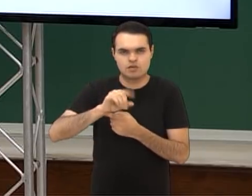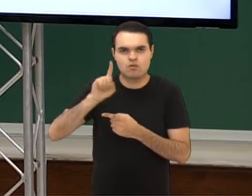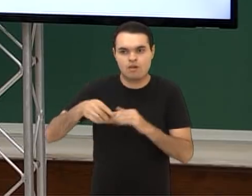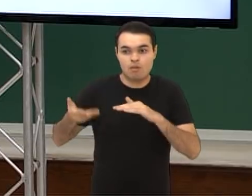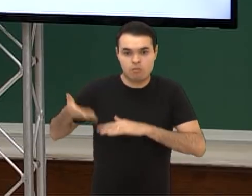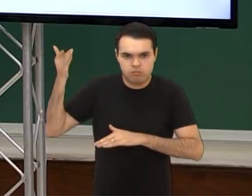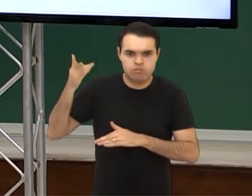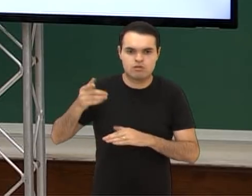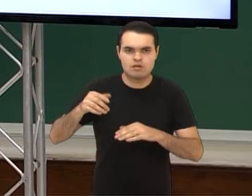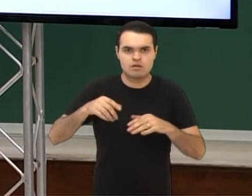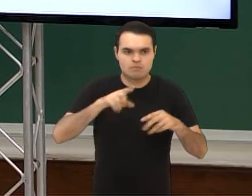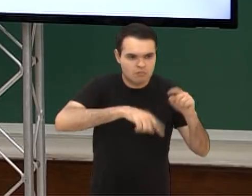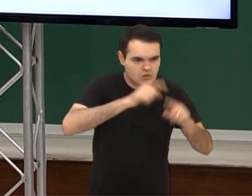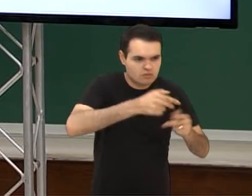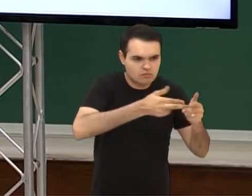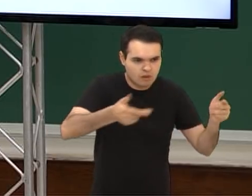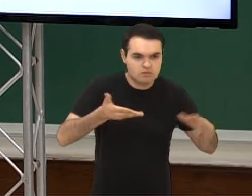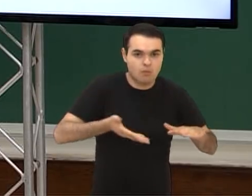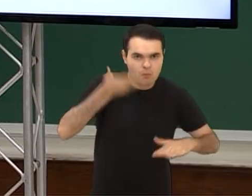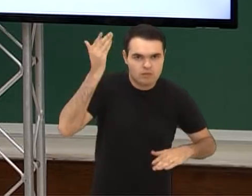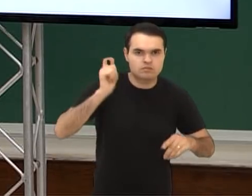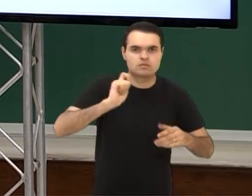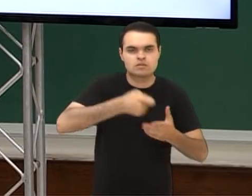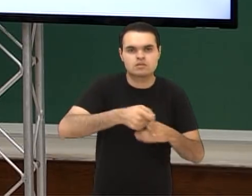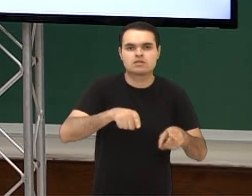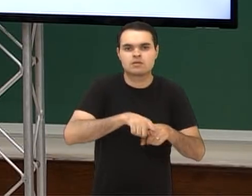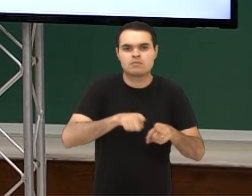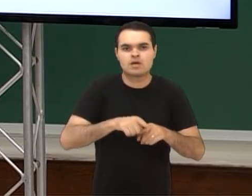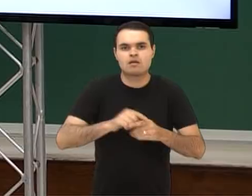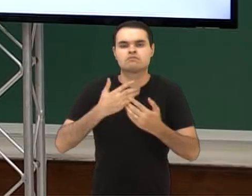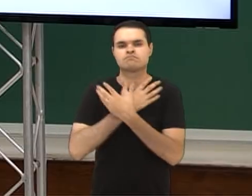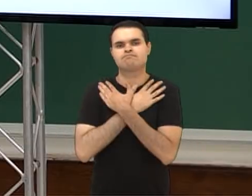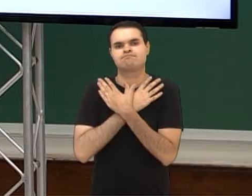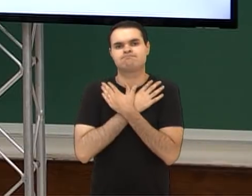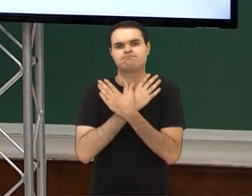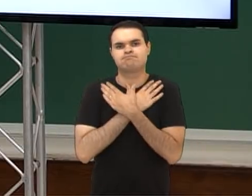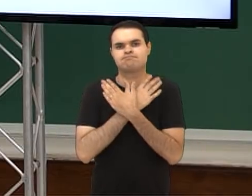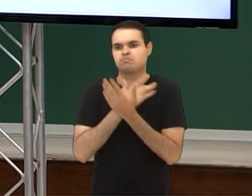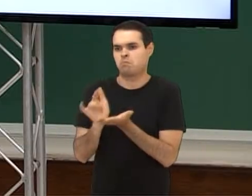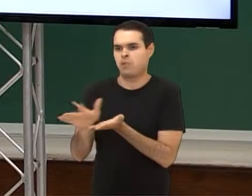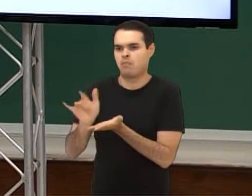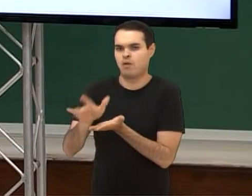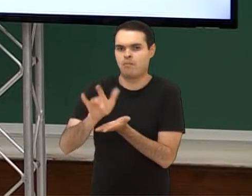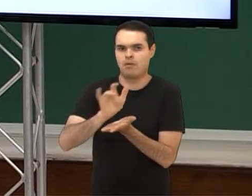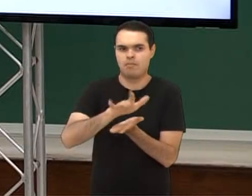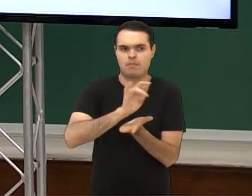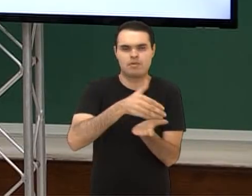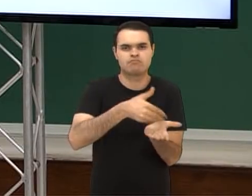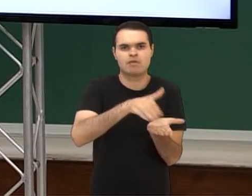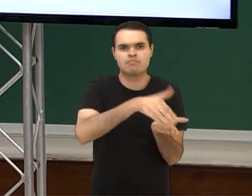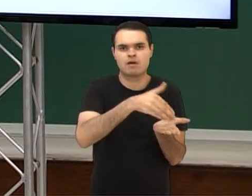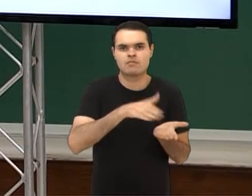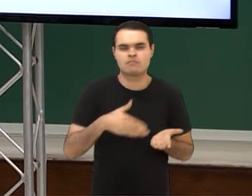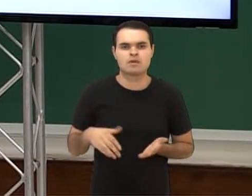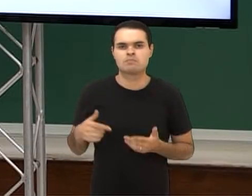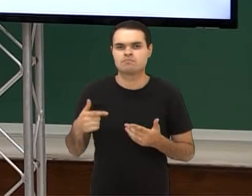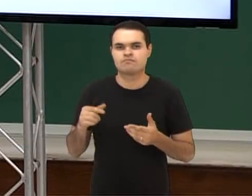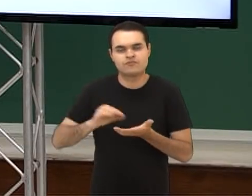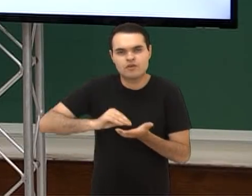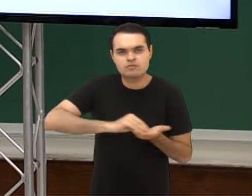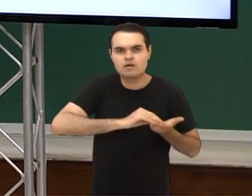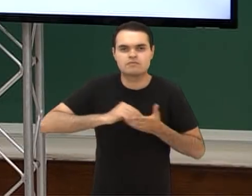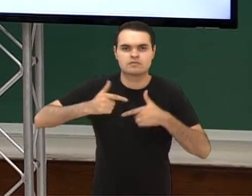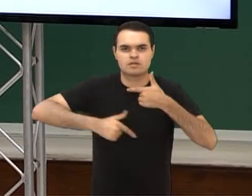das mercadorias, e o aumento do desemprego, porque a economia estava diminuindo. Então você tem enormes